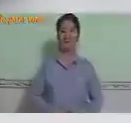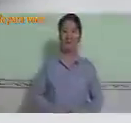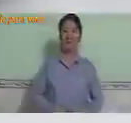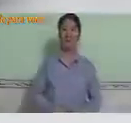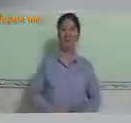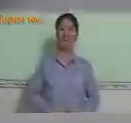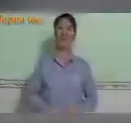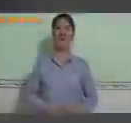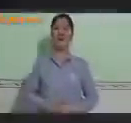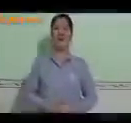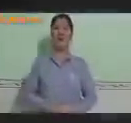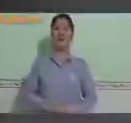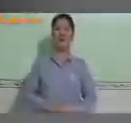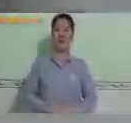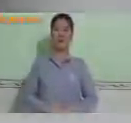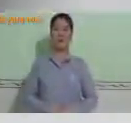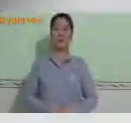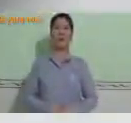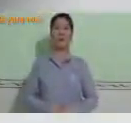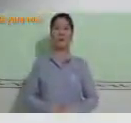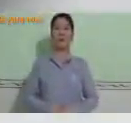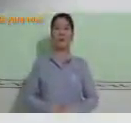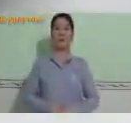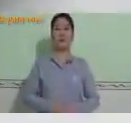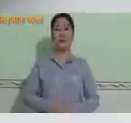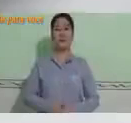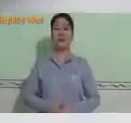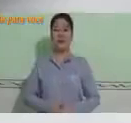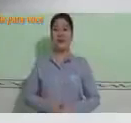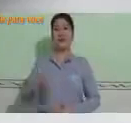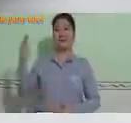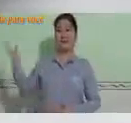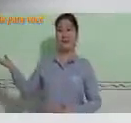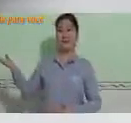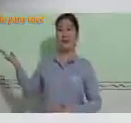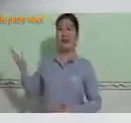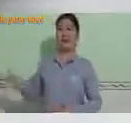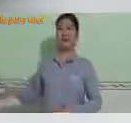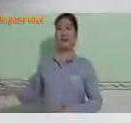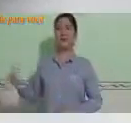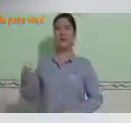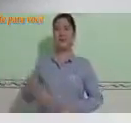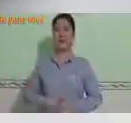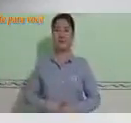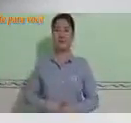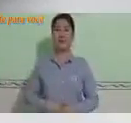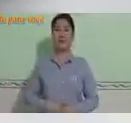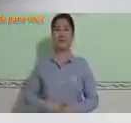desvantagens para cada mulher língua sente o irsm mda de ordem e sct-rs